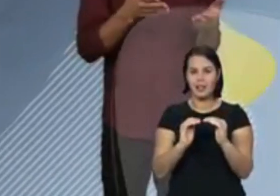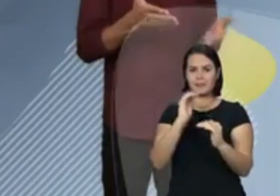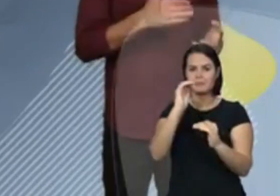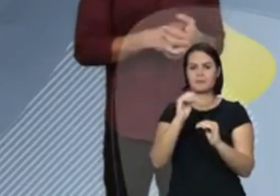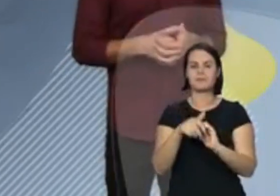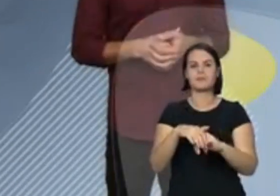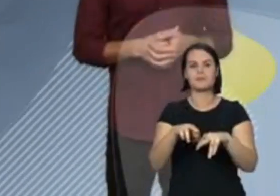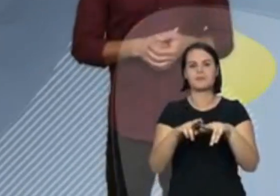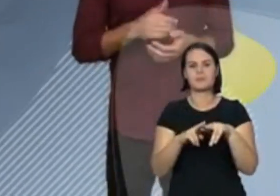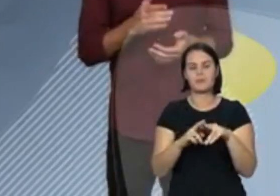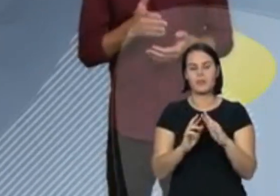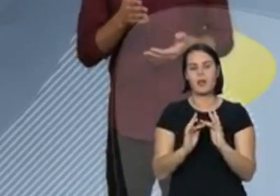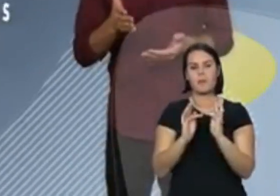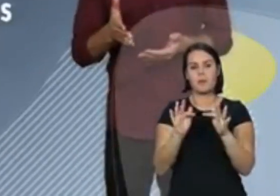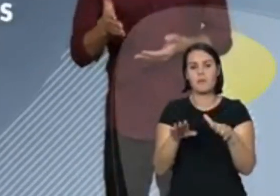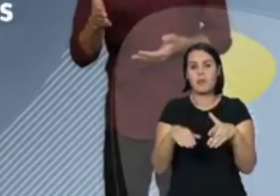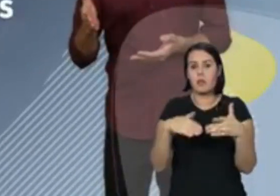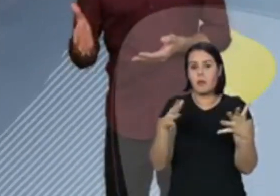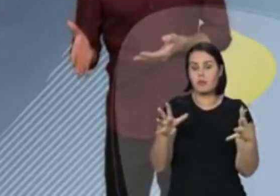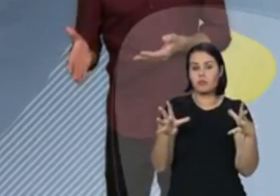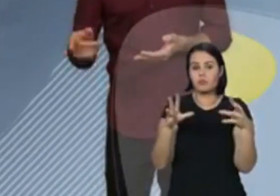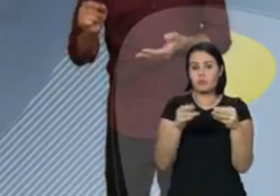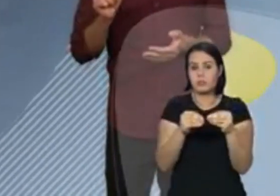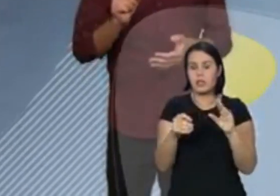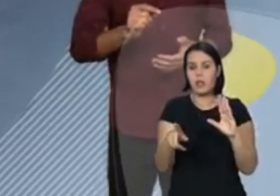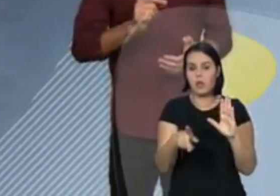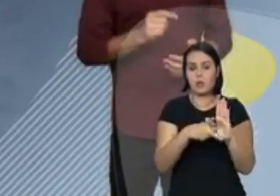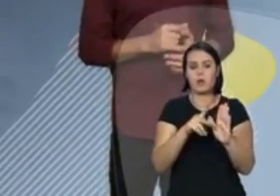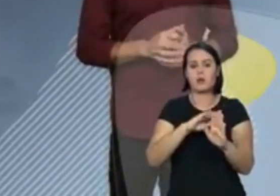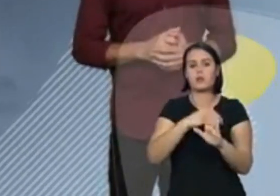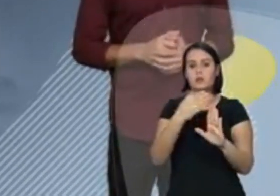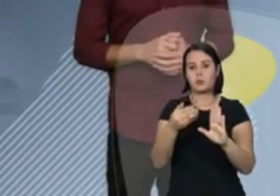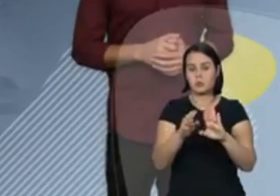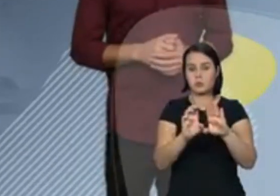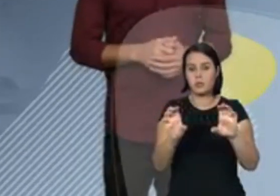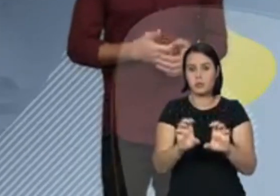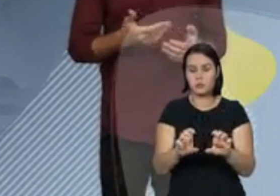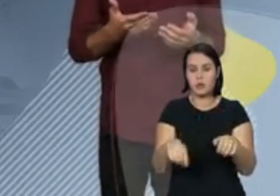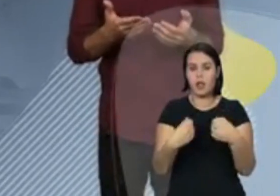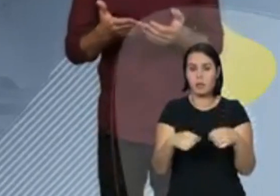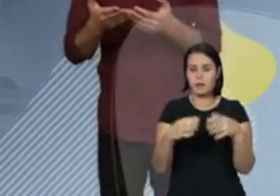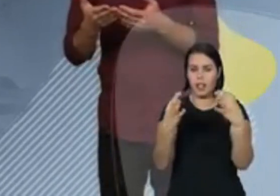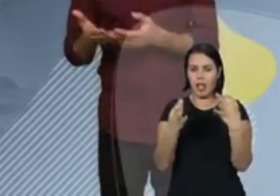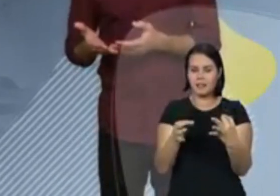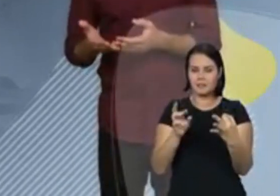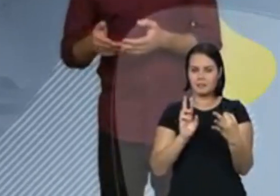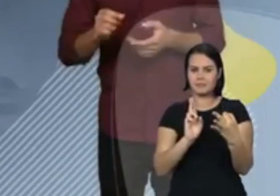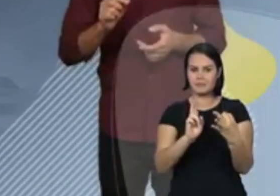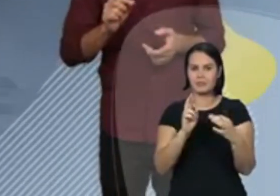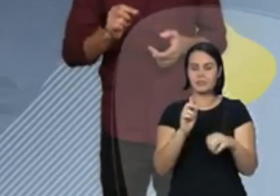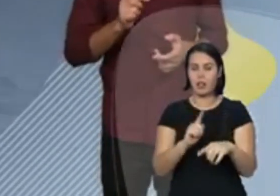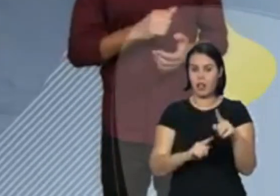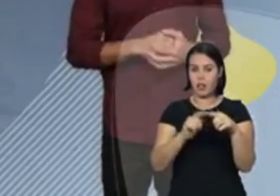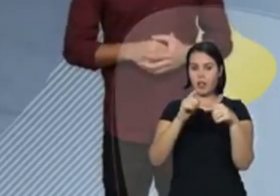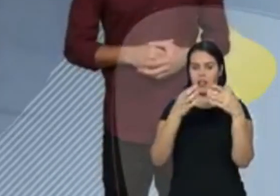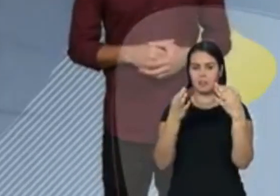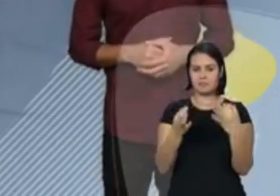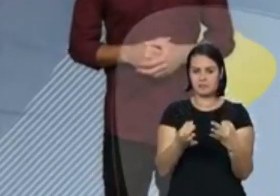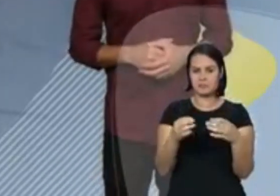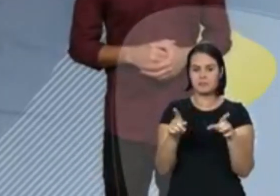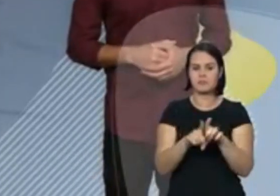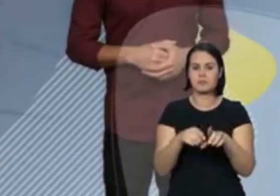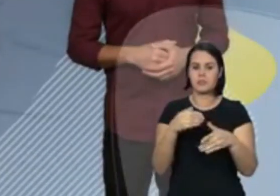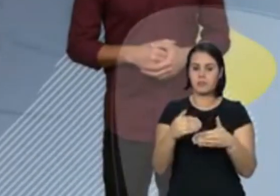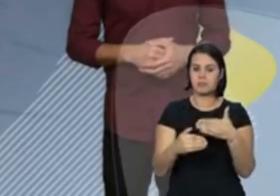ao concluir o projeto, todos os elementos estruturais devem ser perfeitamente representados em material adequado e na mesma sequência